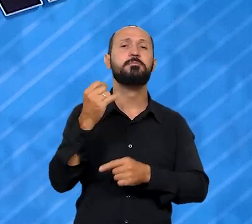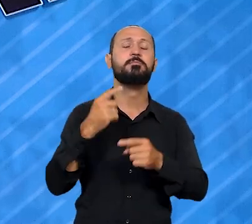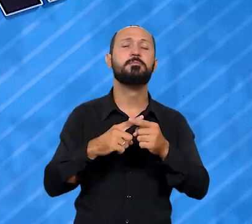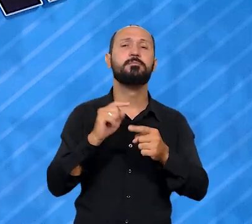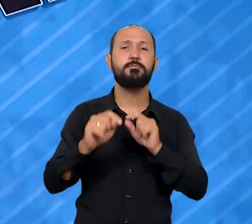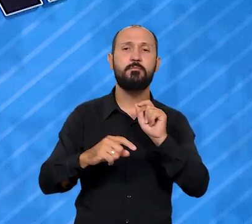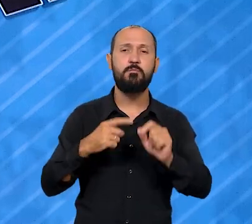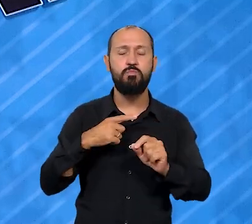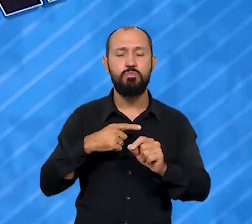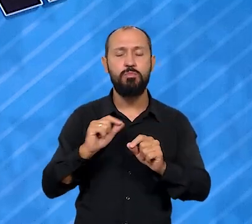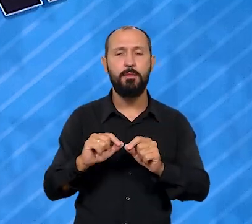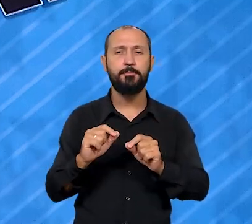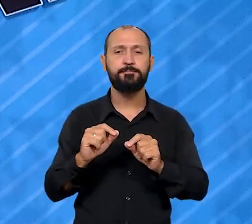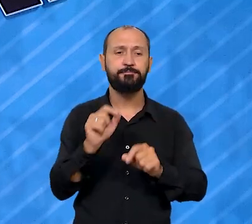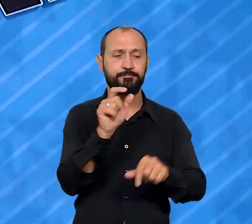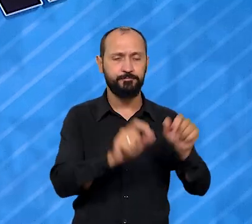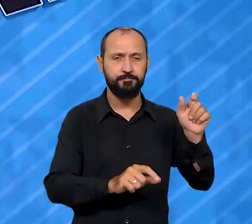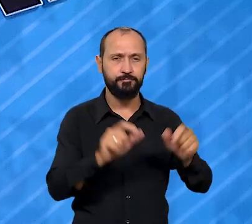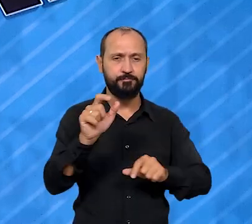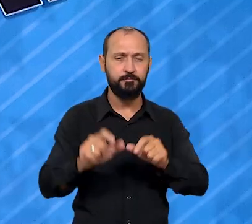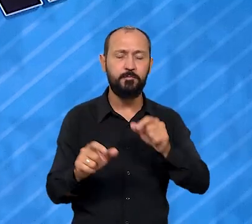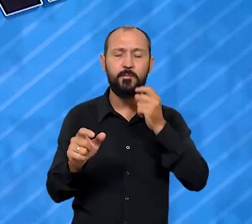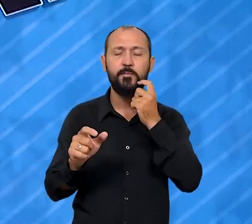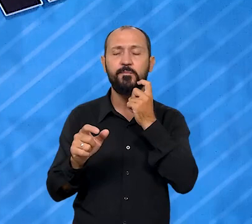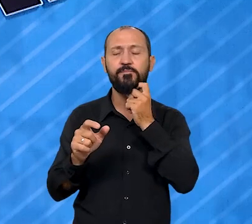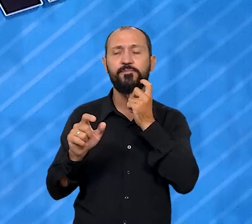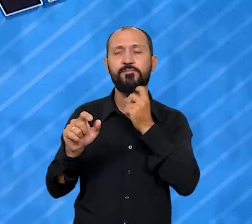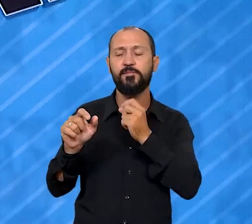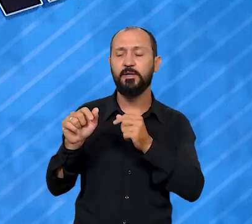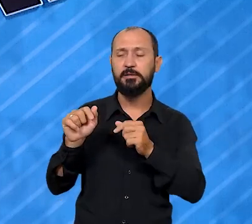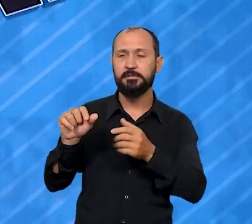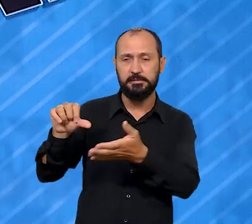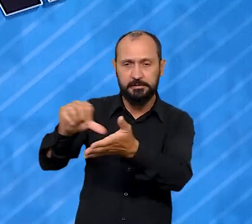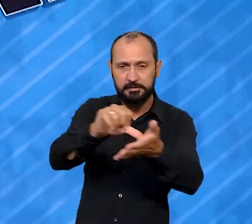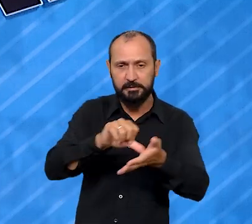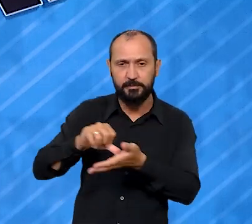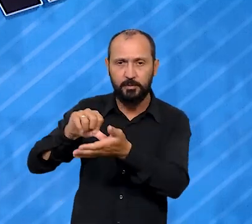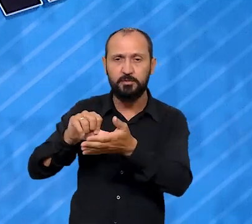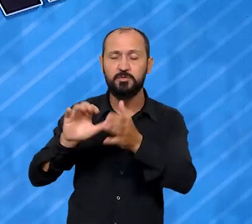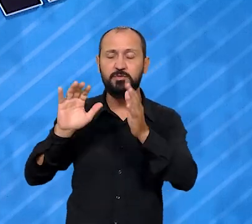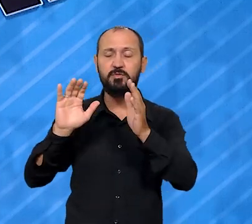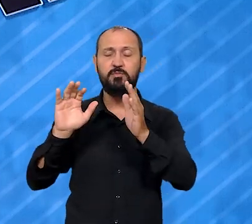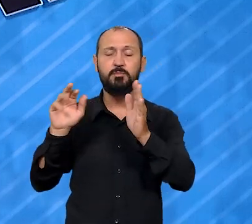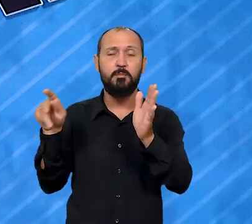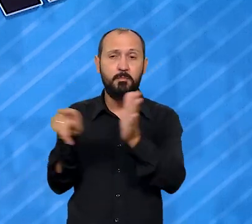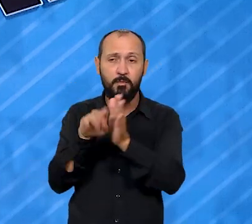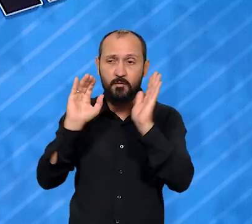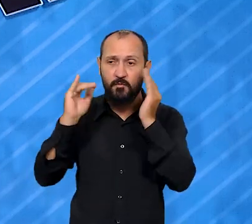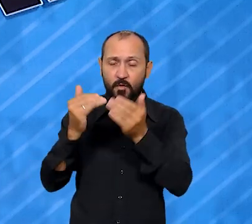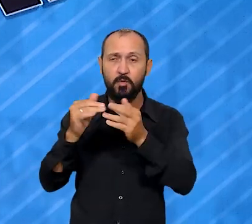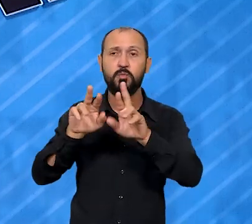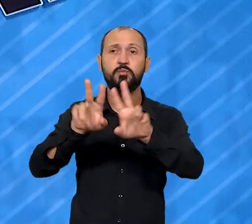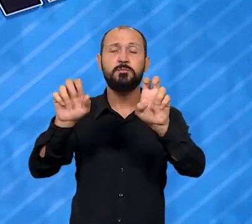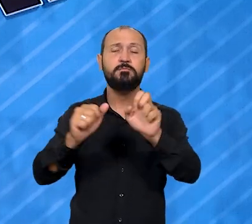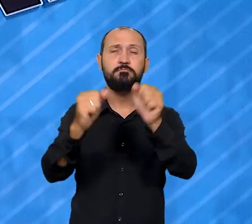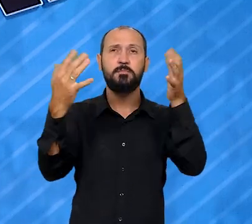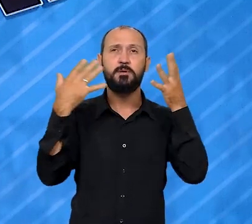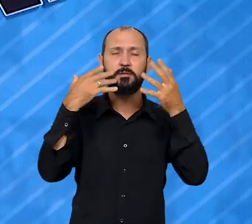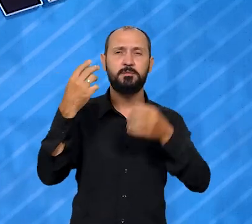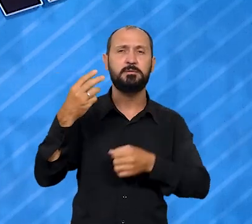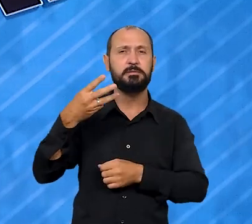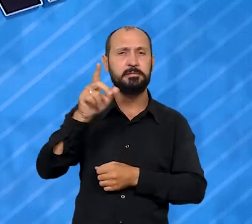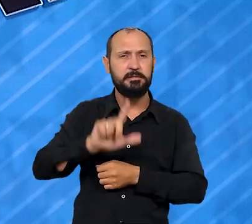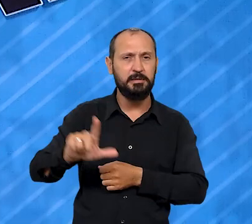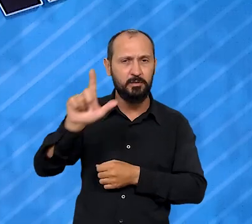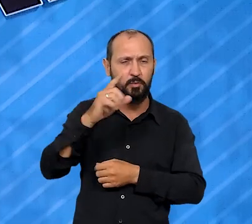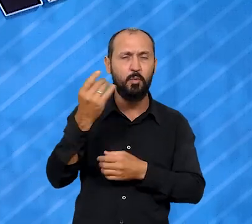bastante importante porque a gente acaba tendo membros ali nesses pontos que são bastante focais em matéria ambiental.